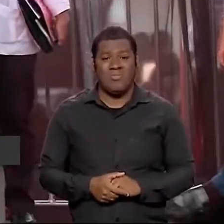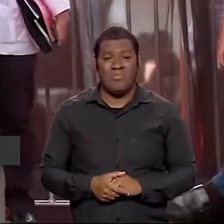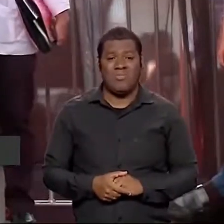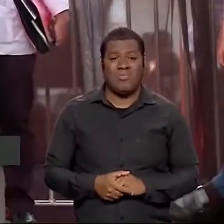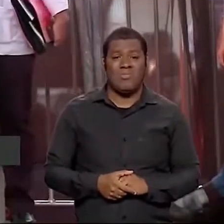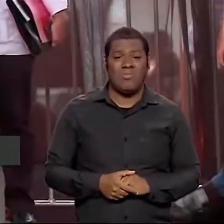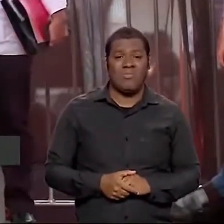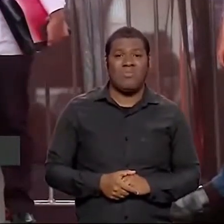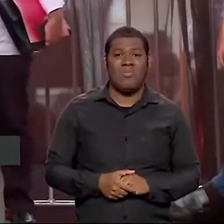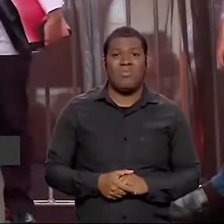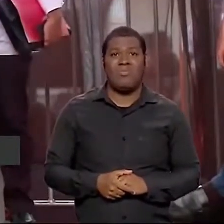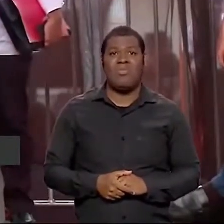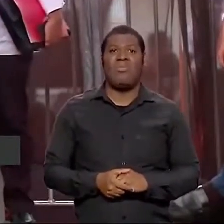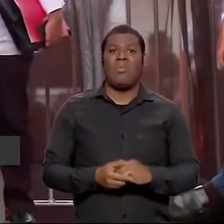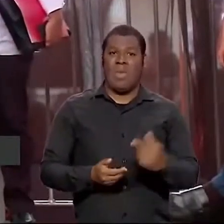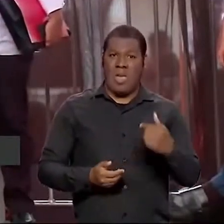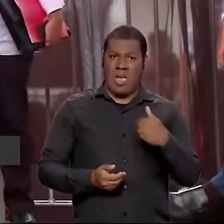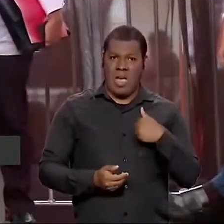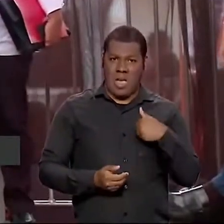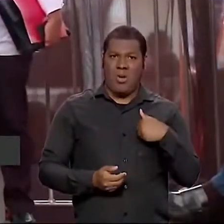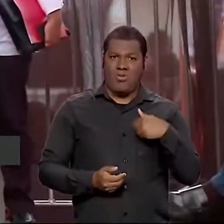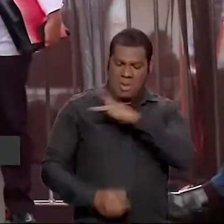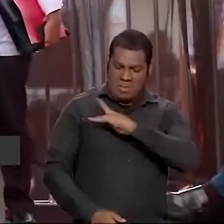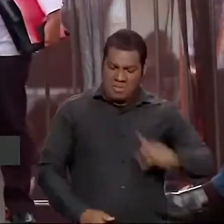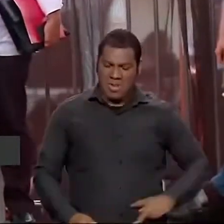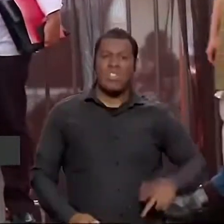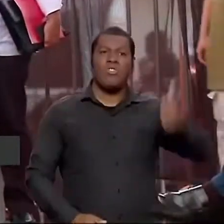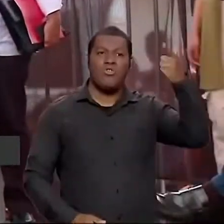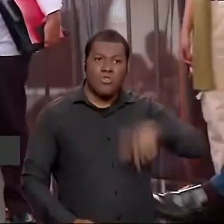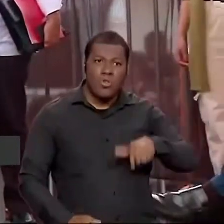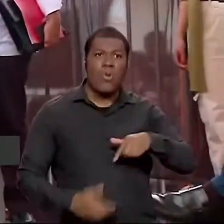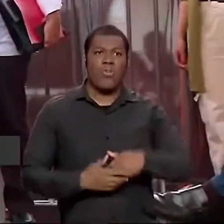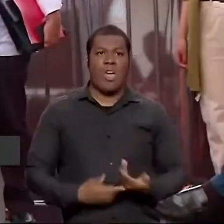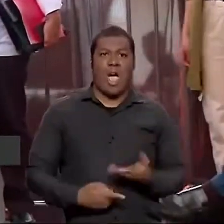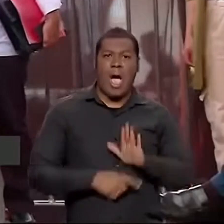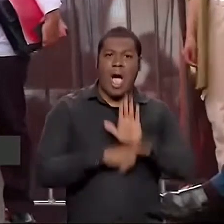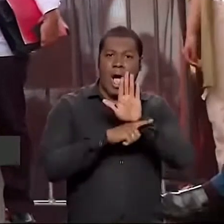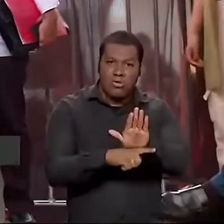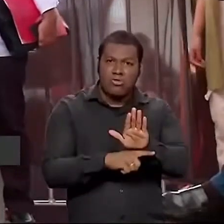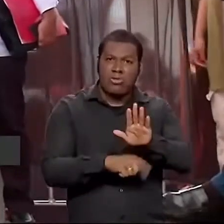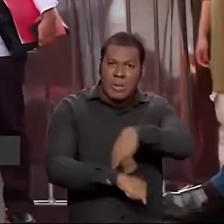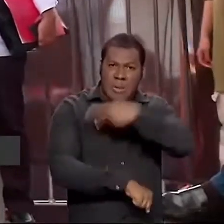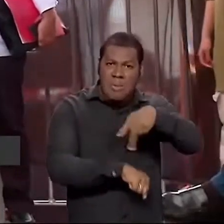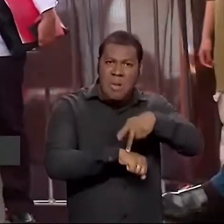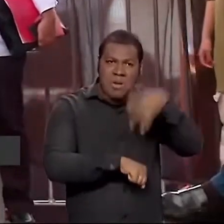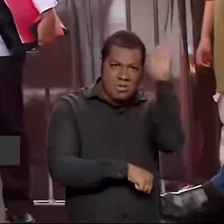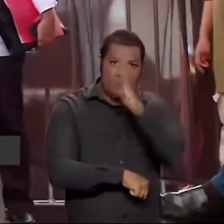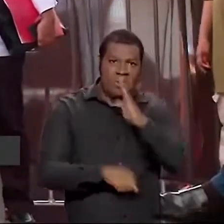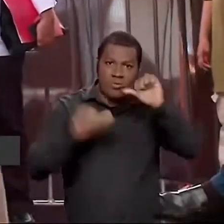Vou voltar à presidência para consertar esse país outra vez.